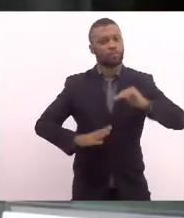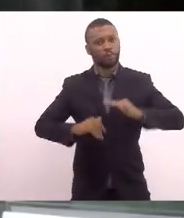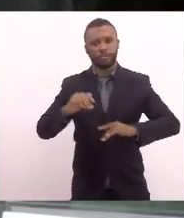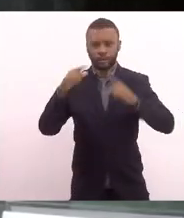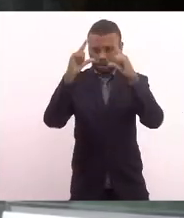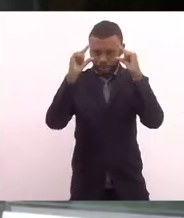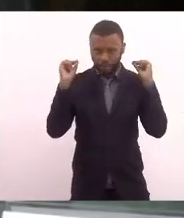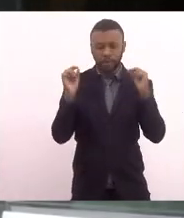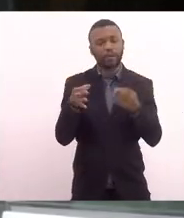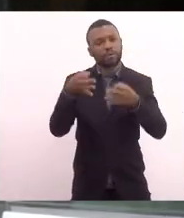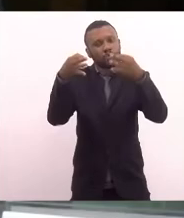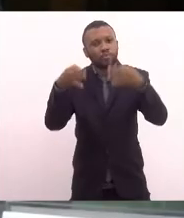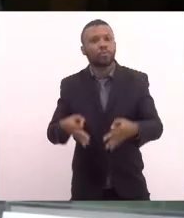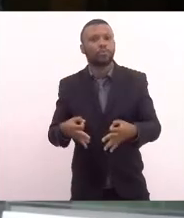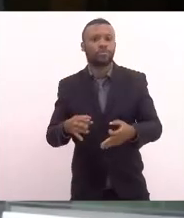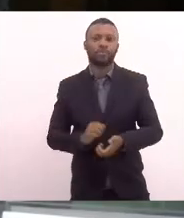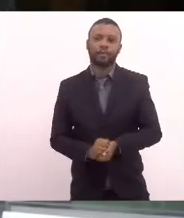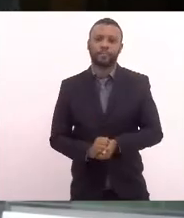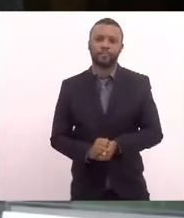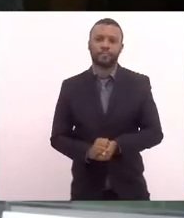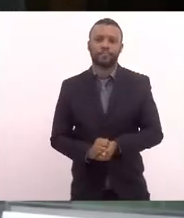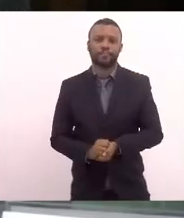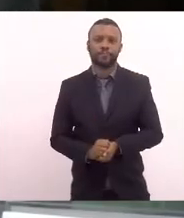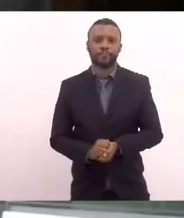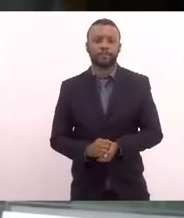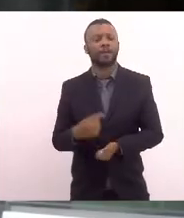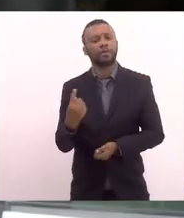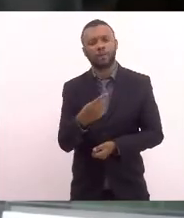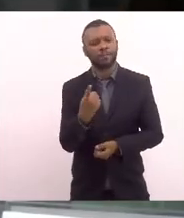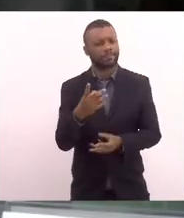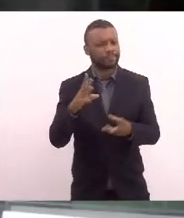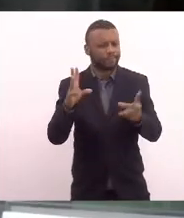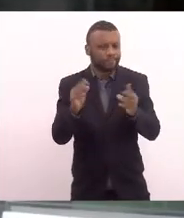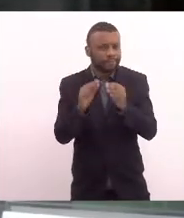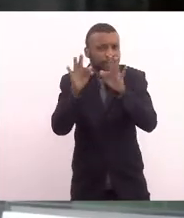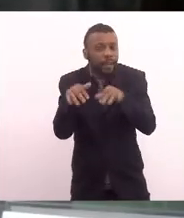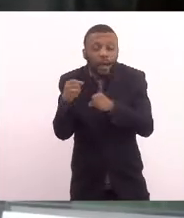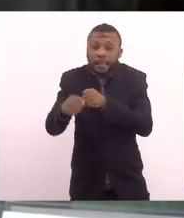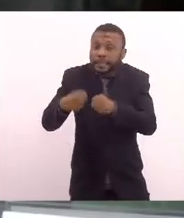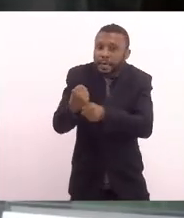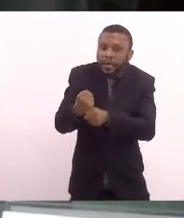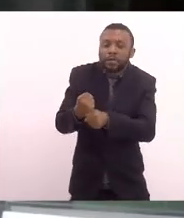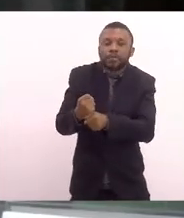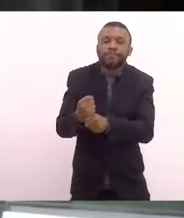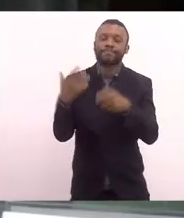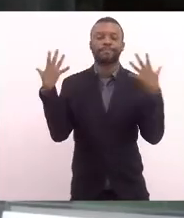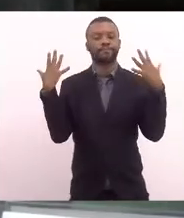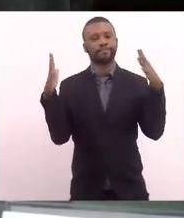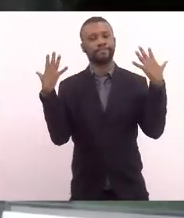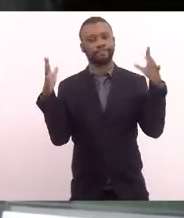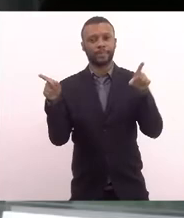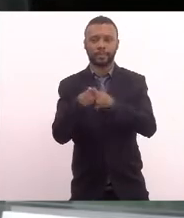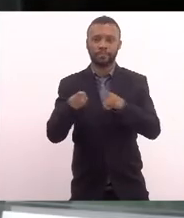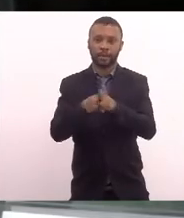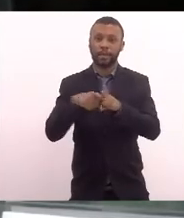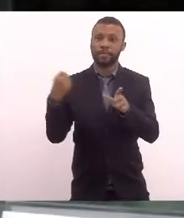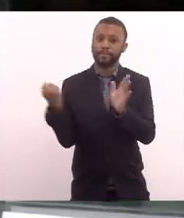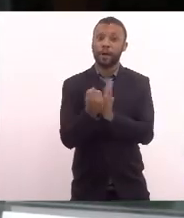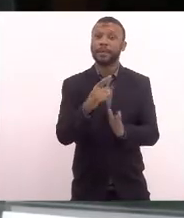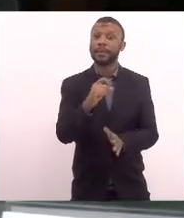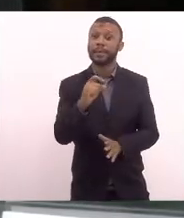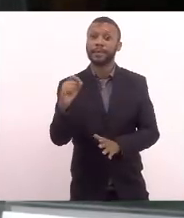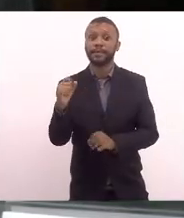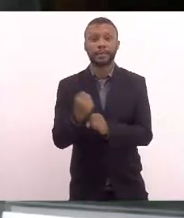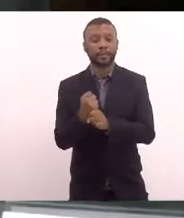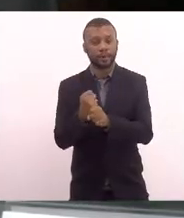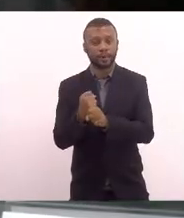justa. E estamos, para encerrar esse ano, comemorando também o centenário daquilo que nós conhecemos